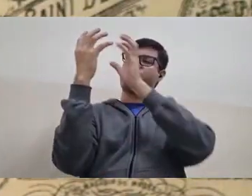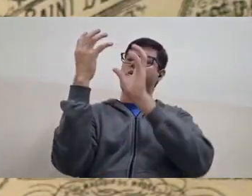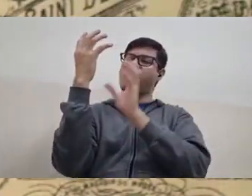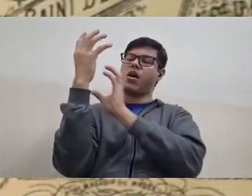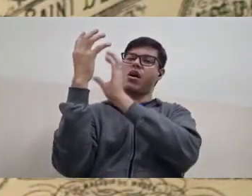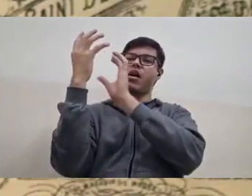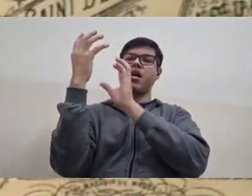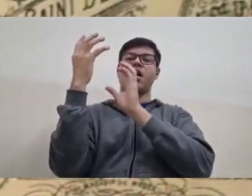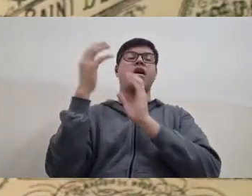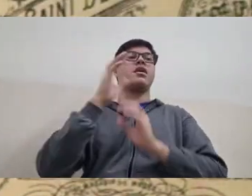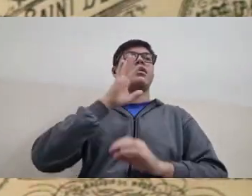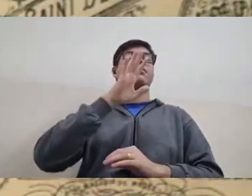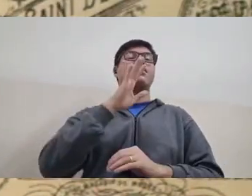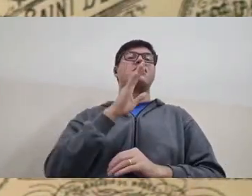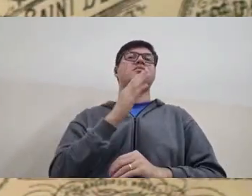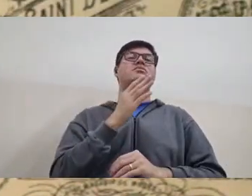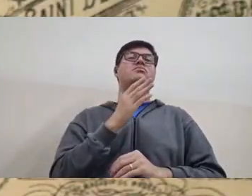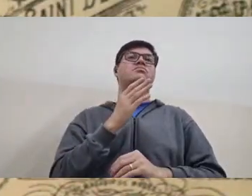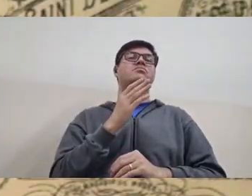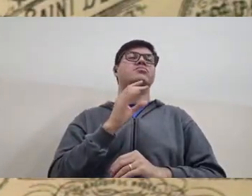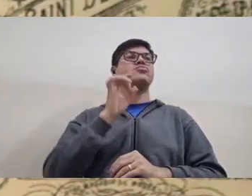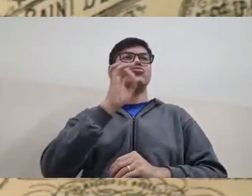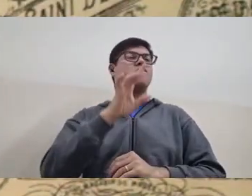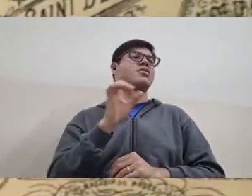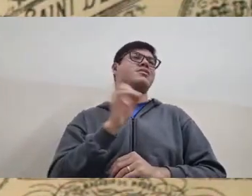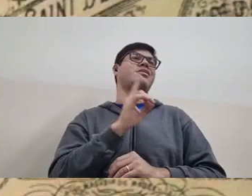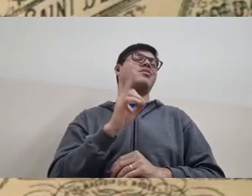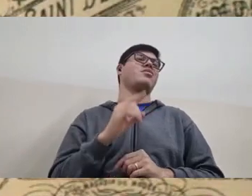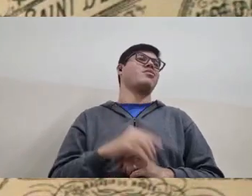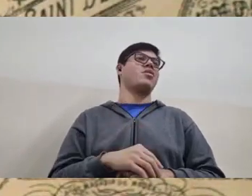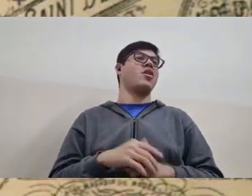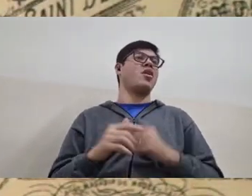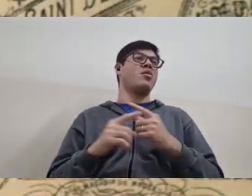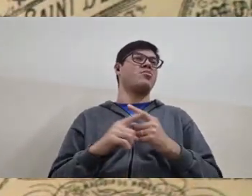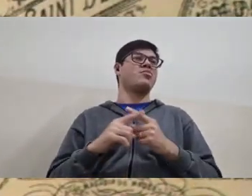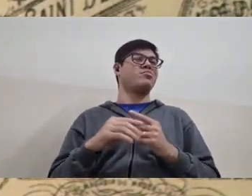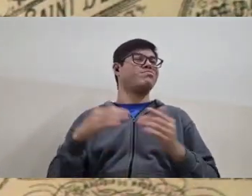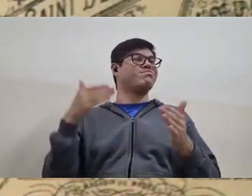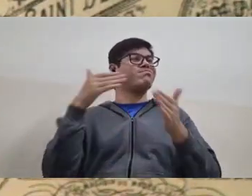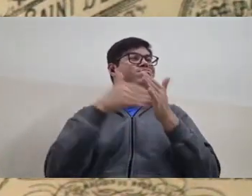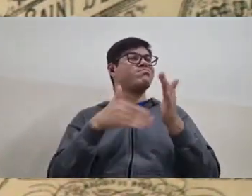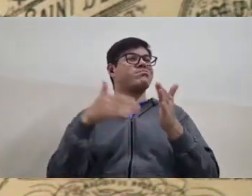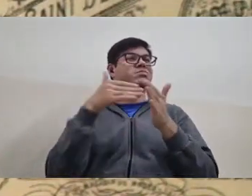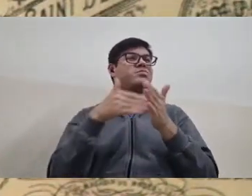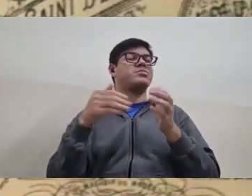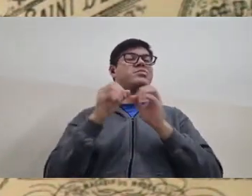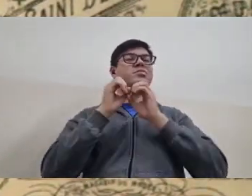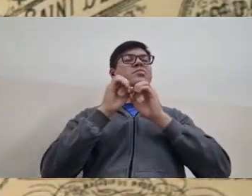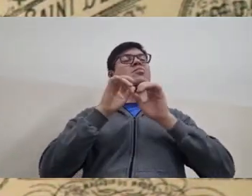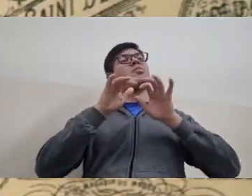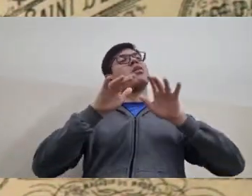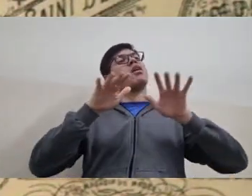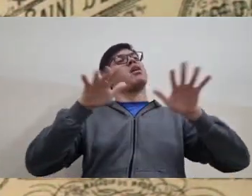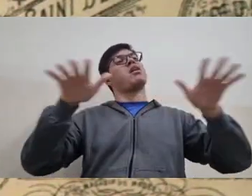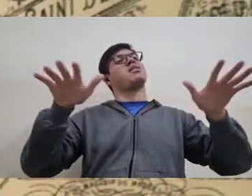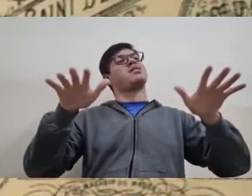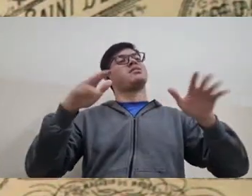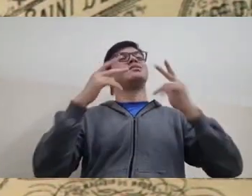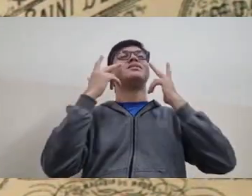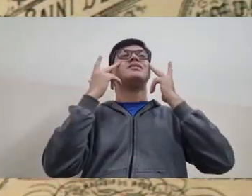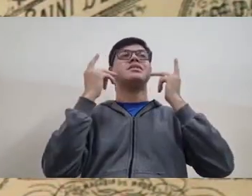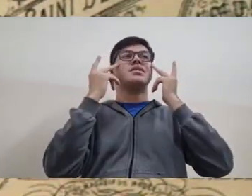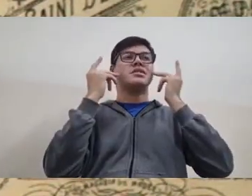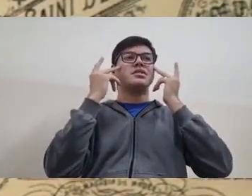em frutíferas, né? Não. Acho que não, acho que isso impede meio que a disseminação, o natural